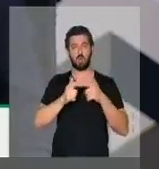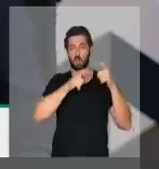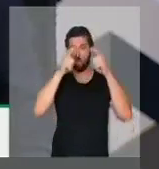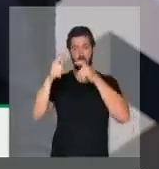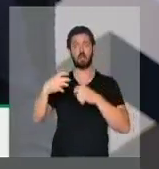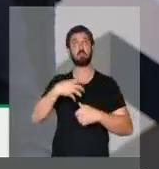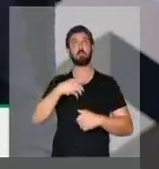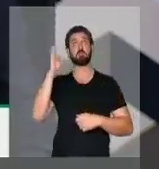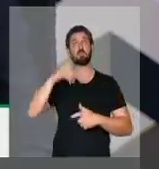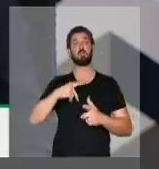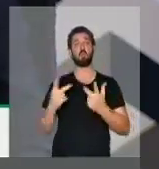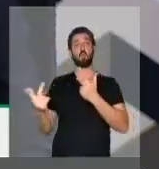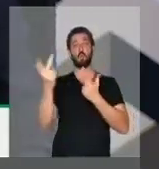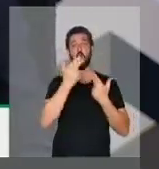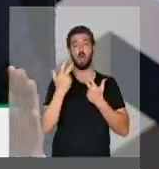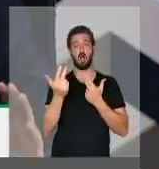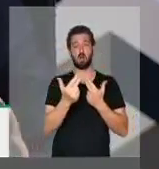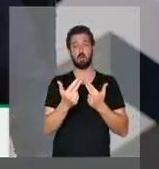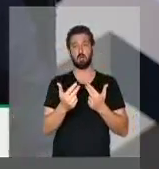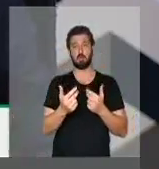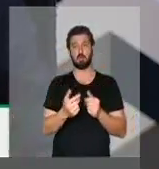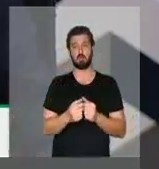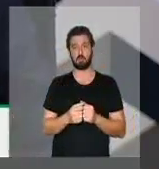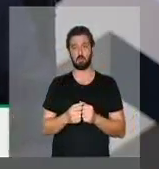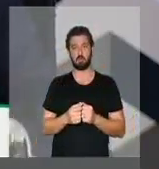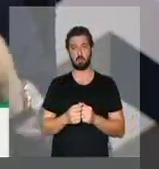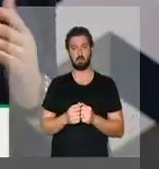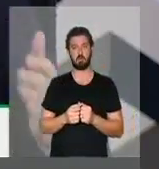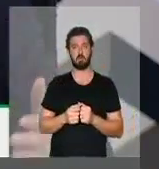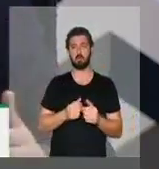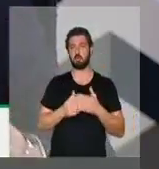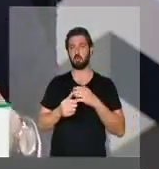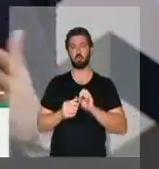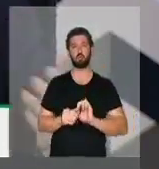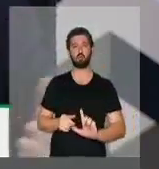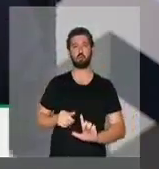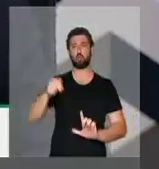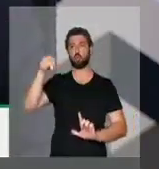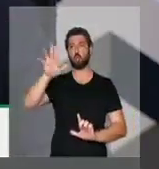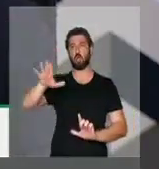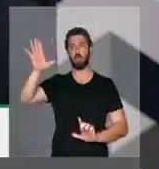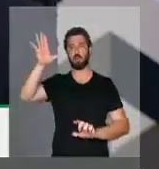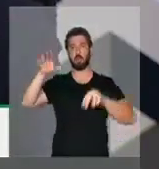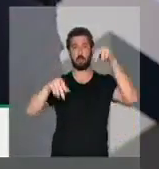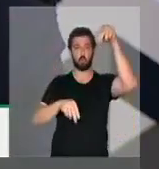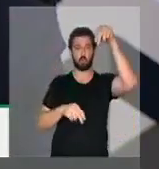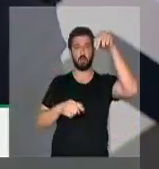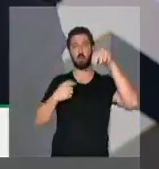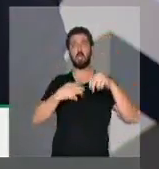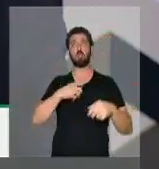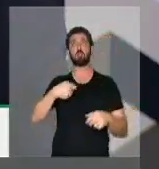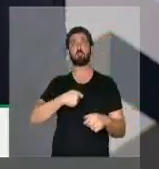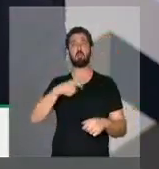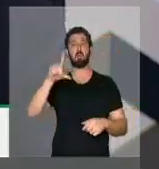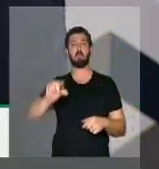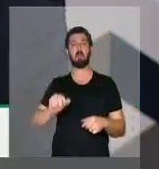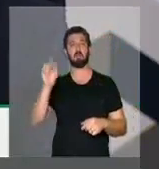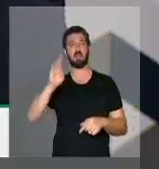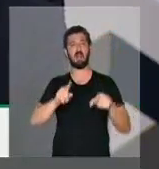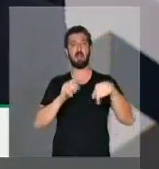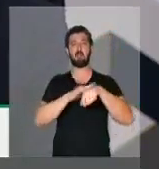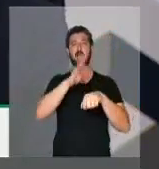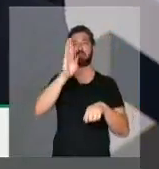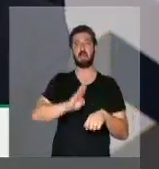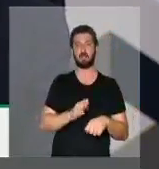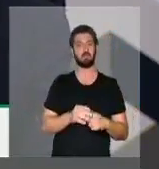dos rincões do país. Ninguém se sente menos brasileiro, quer seja no sul, no nordeste, no norte e assim por diante, ao mesmo tempo